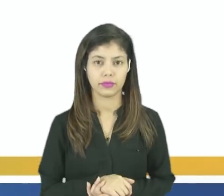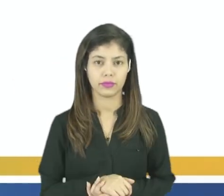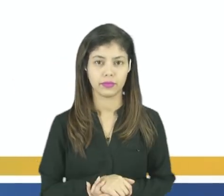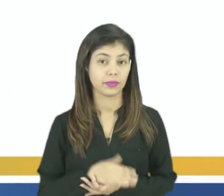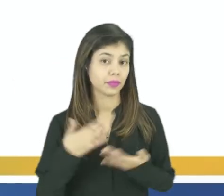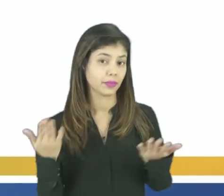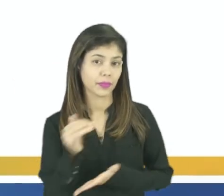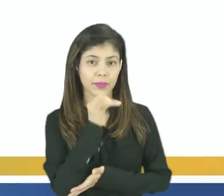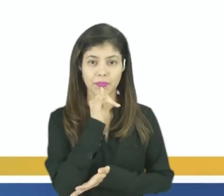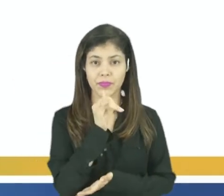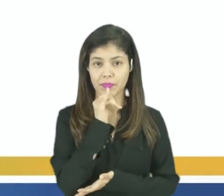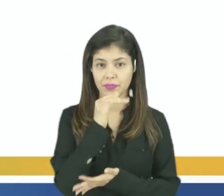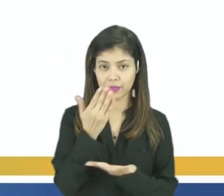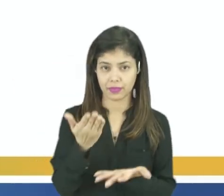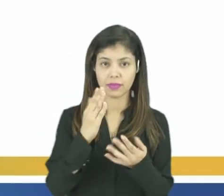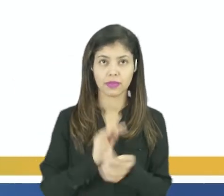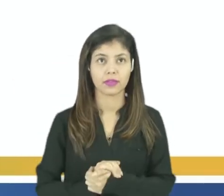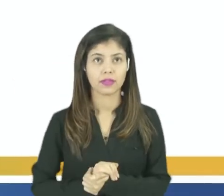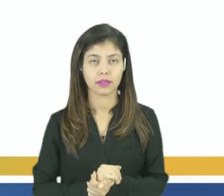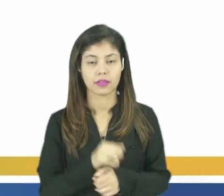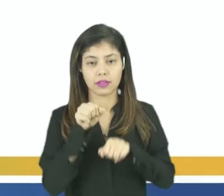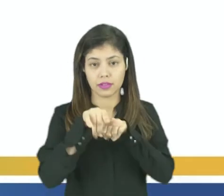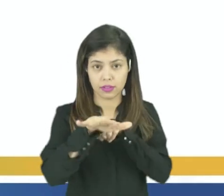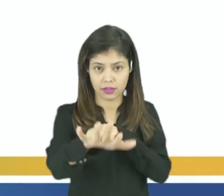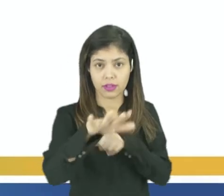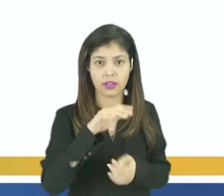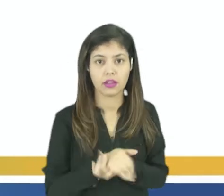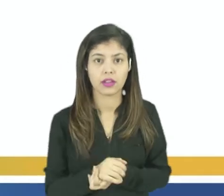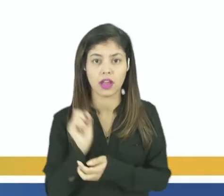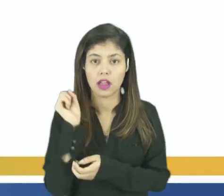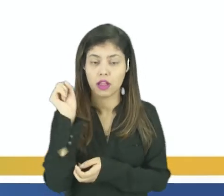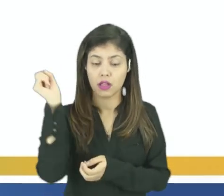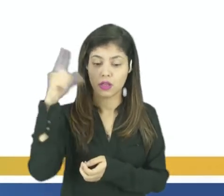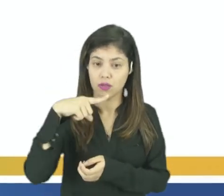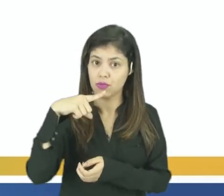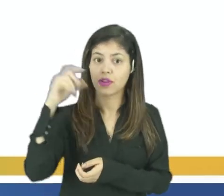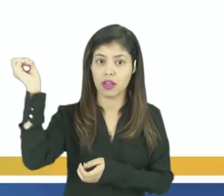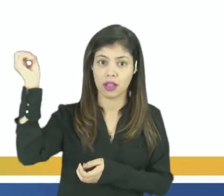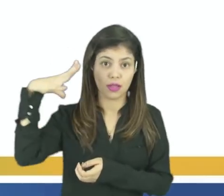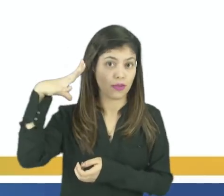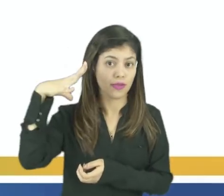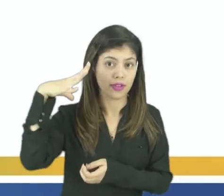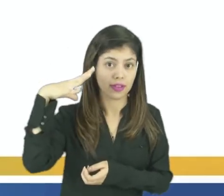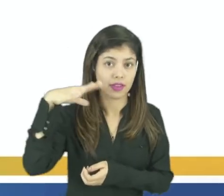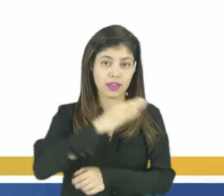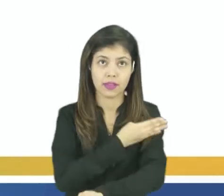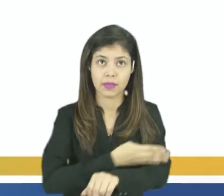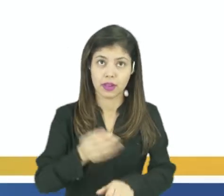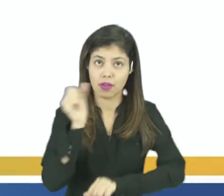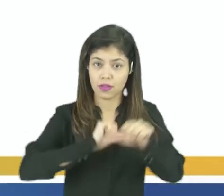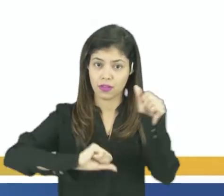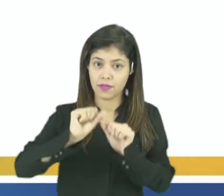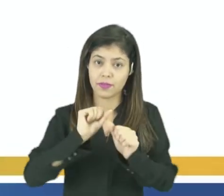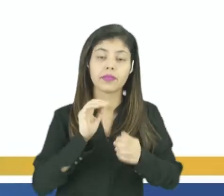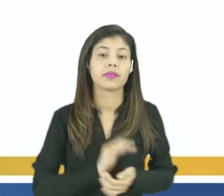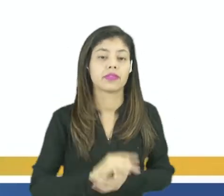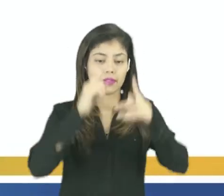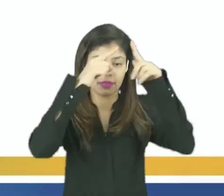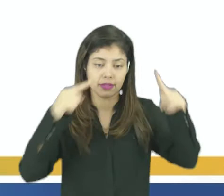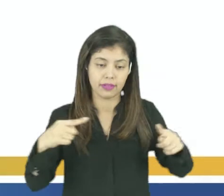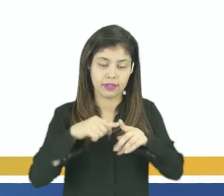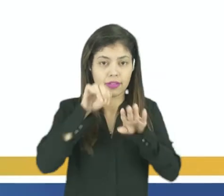branca. Aqui um exemplo da refração da luz, né? Entra a luz branca e está saindo aqui, ao contrário da capa aqui do Pink Floyd,